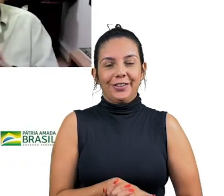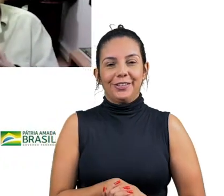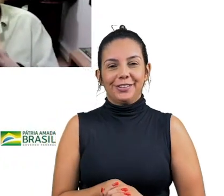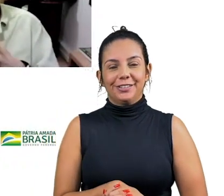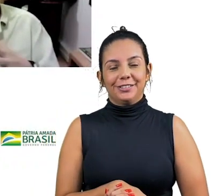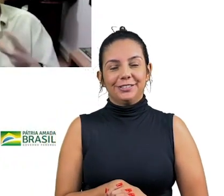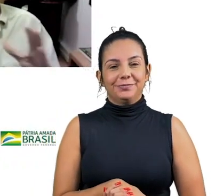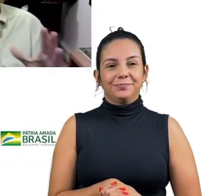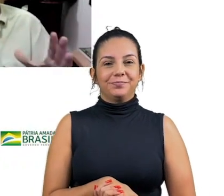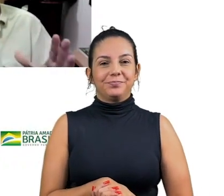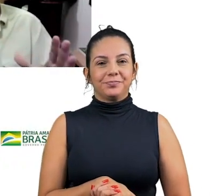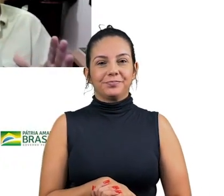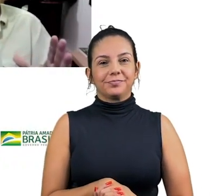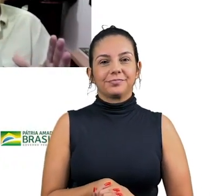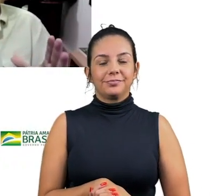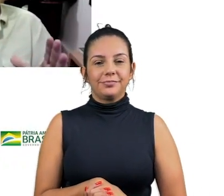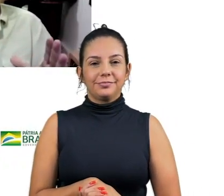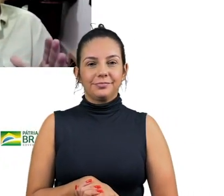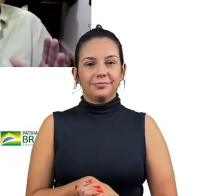grupo, mas